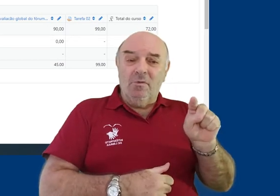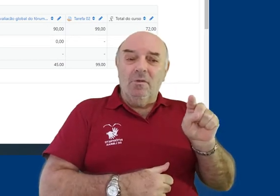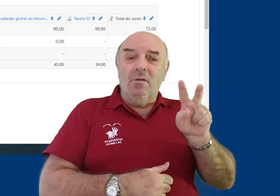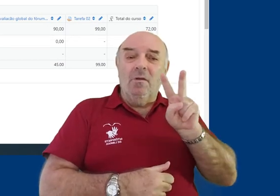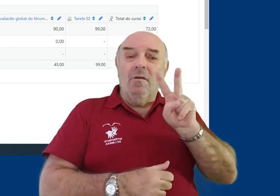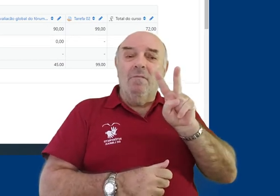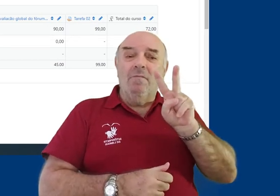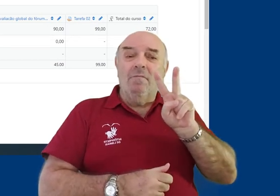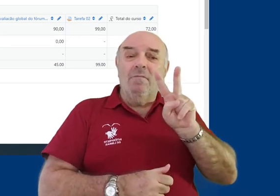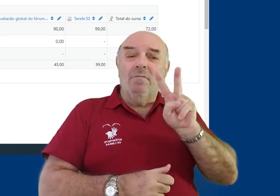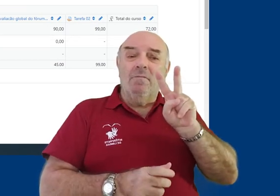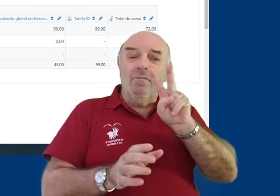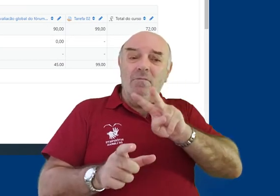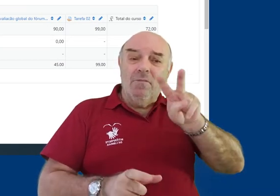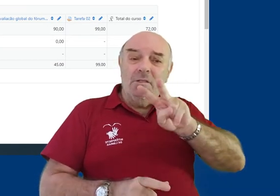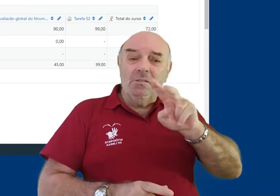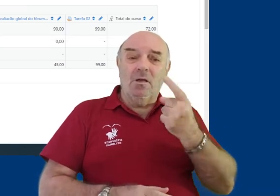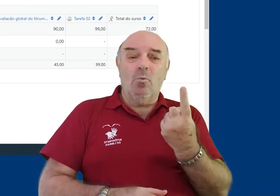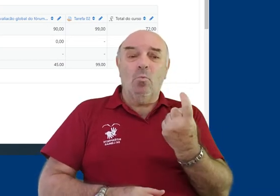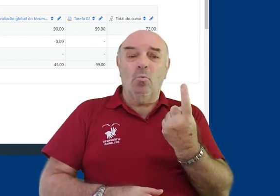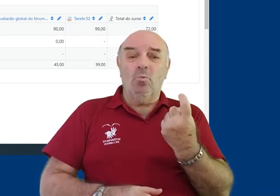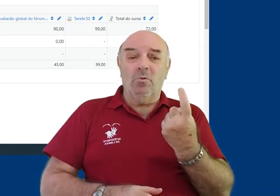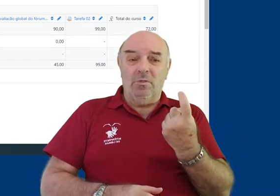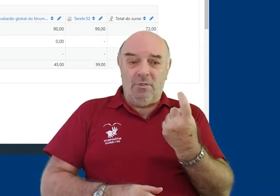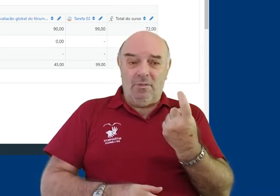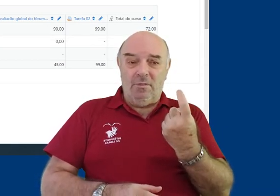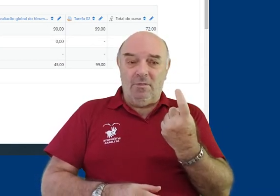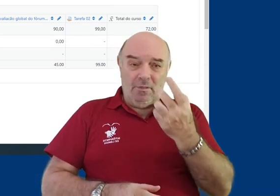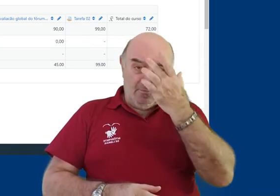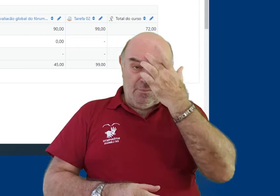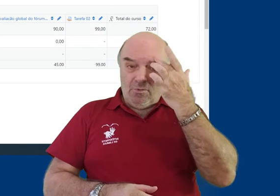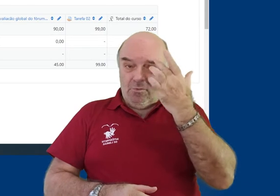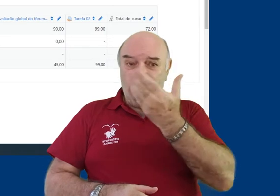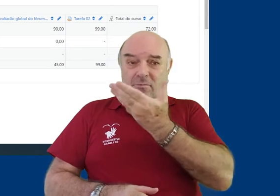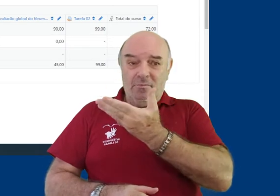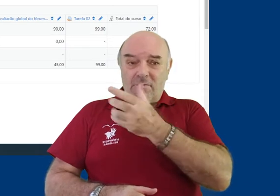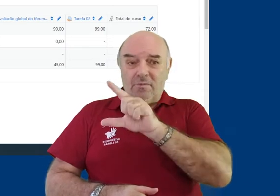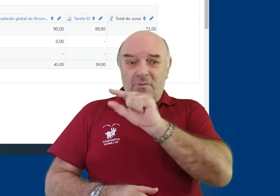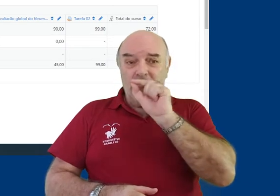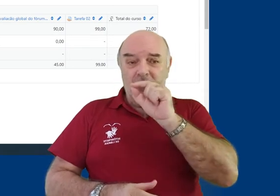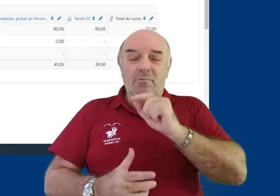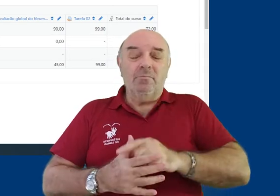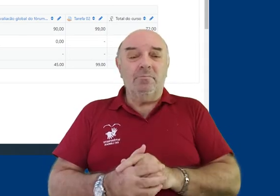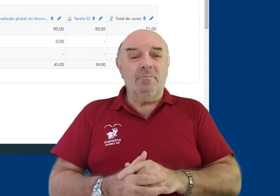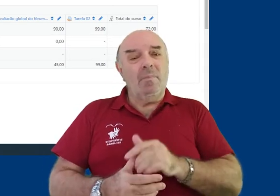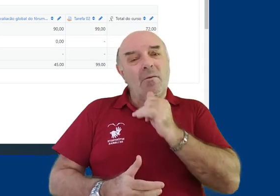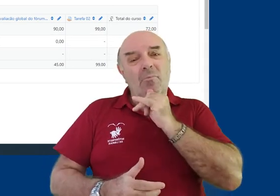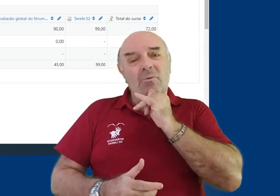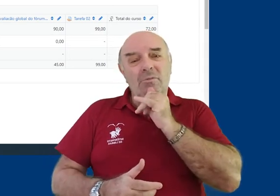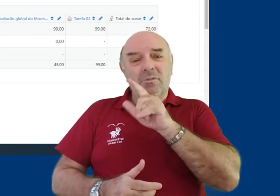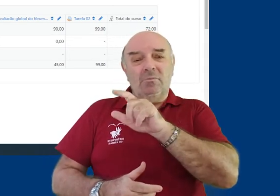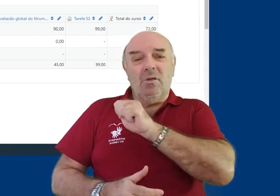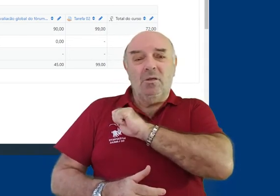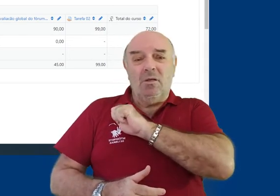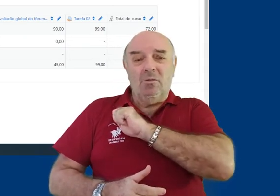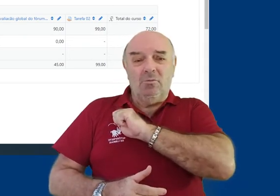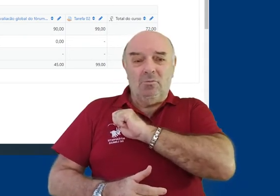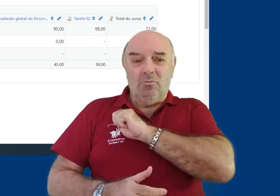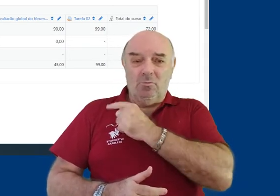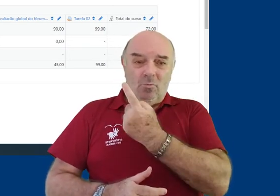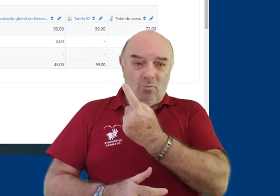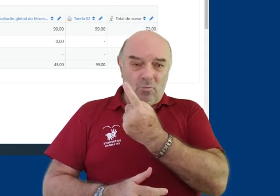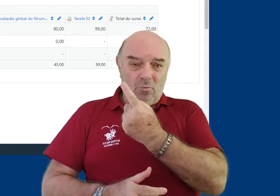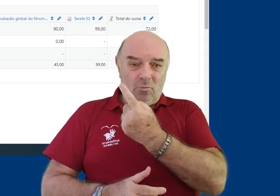Única para o usuário que você vai escolher. No caso, escolheremos o estudante aluno Moodle